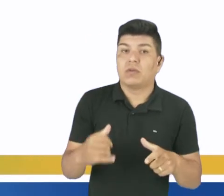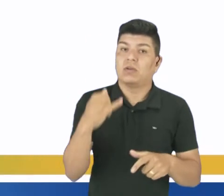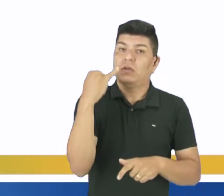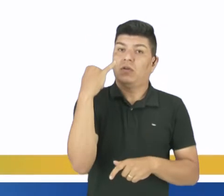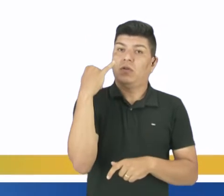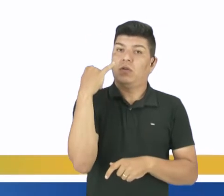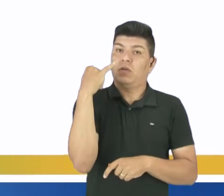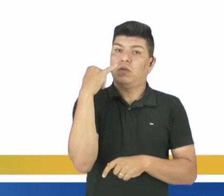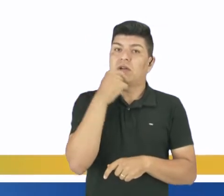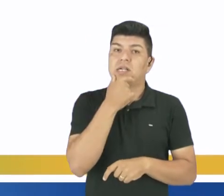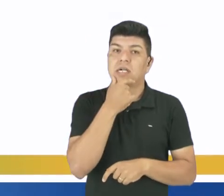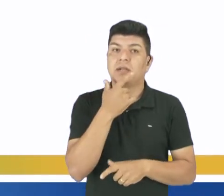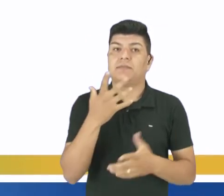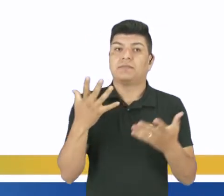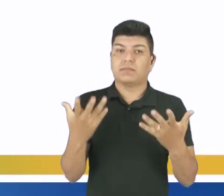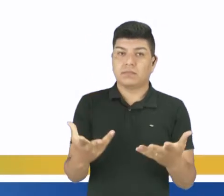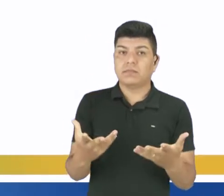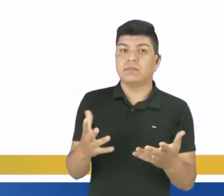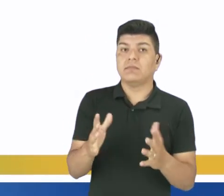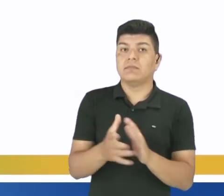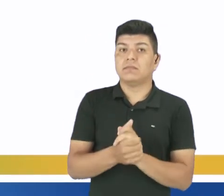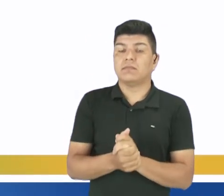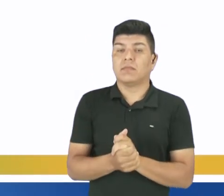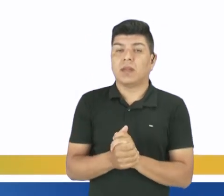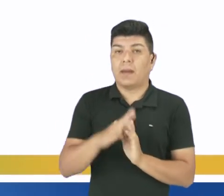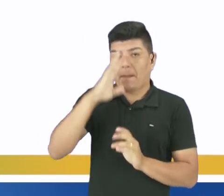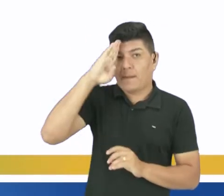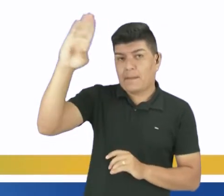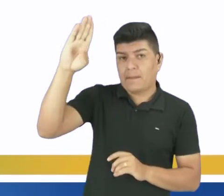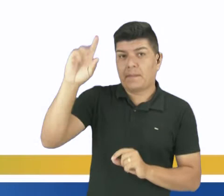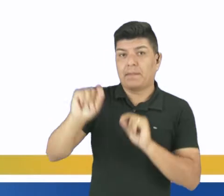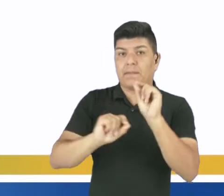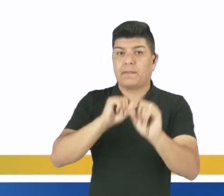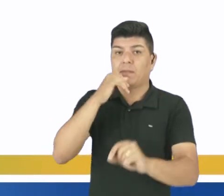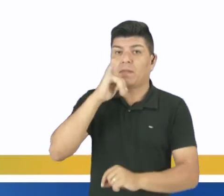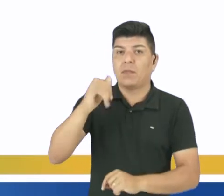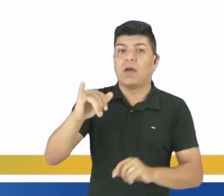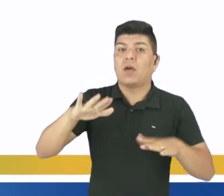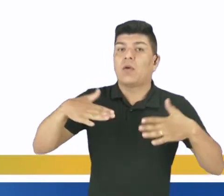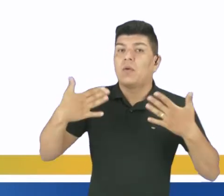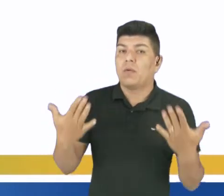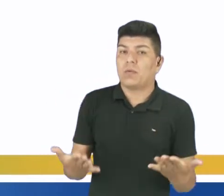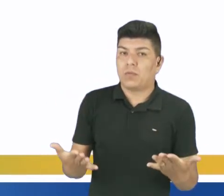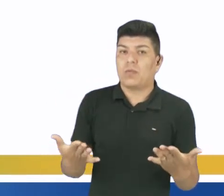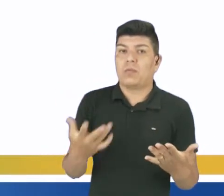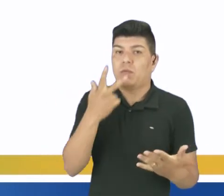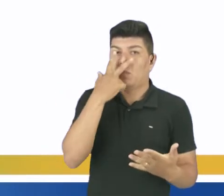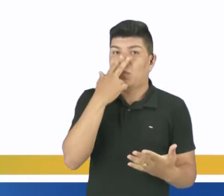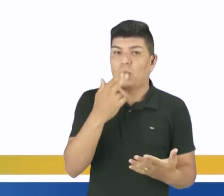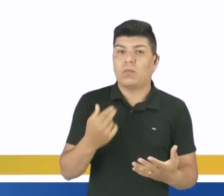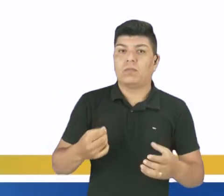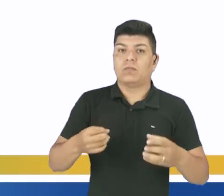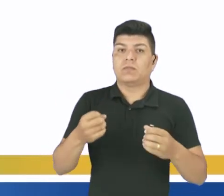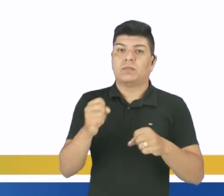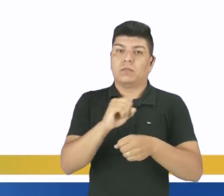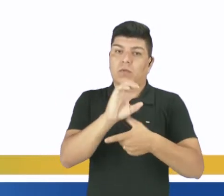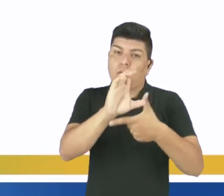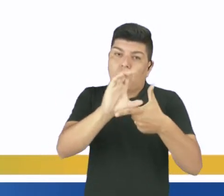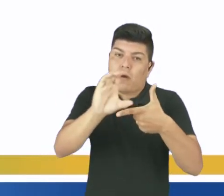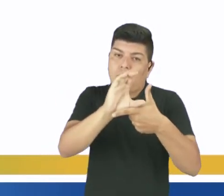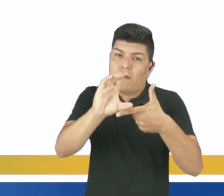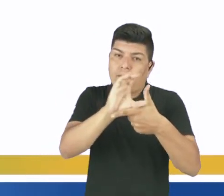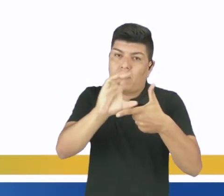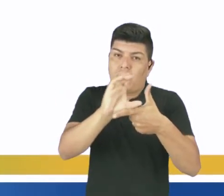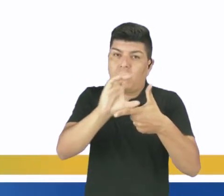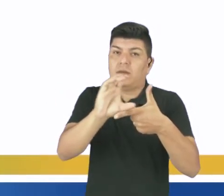Inglaterra. A primeira Revolução Industrial, a principal matriz energética é o carvão. Então as minas de carvão